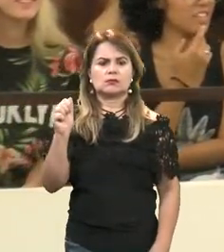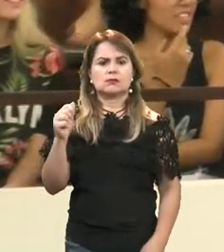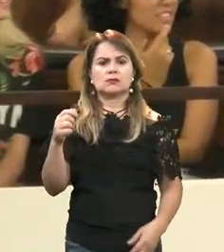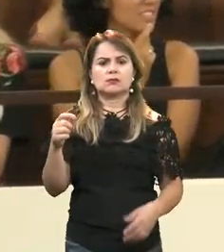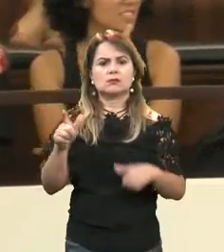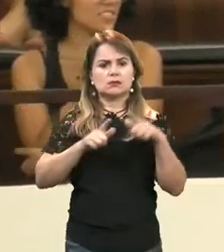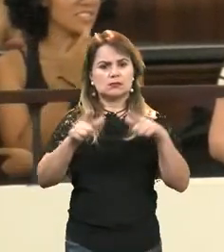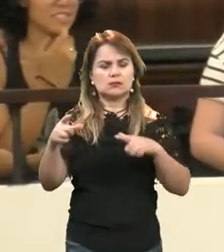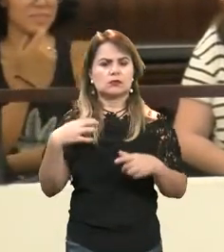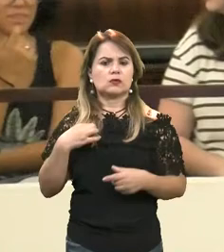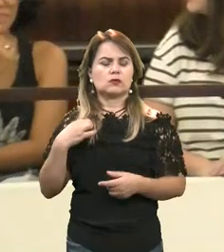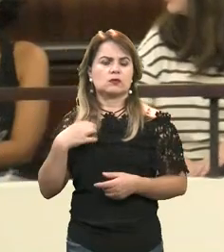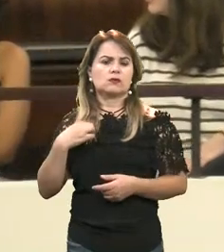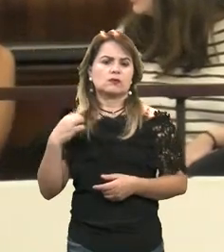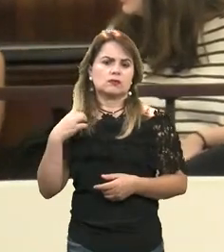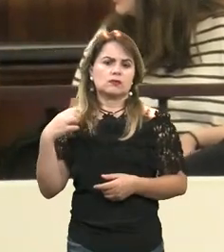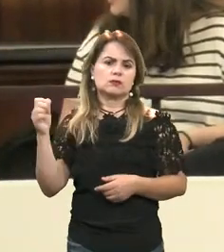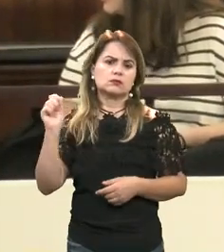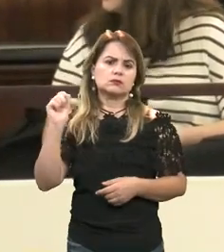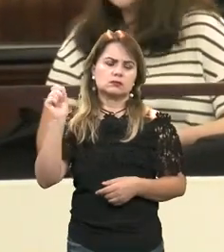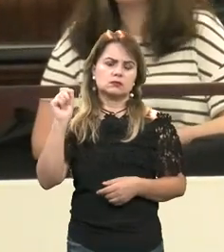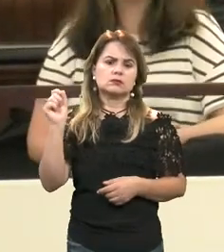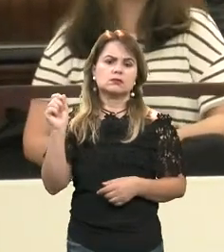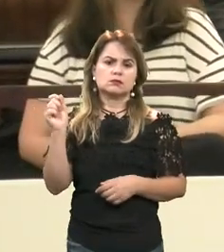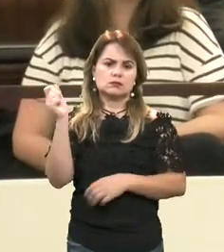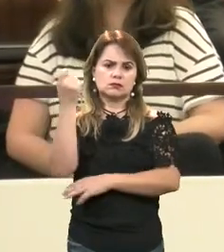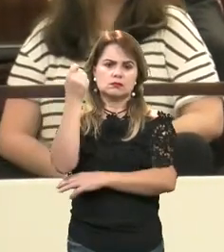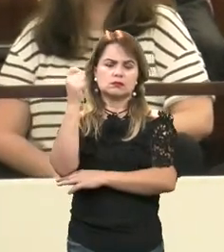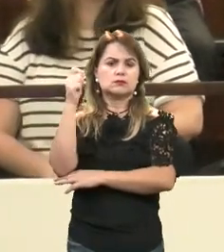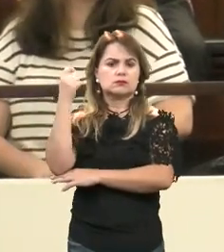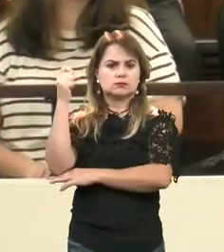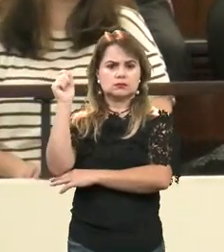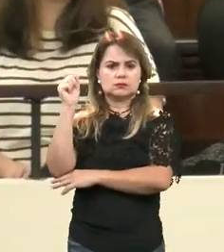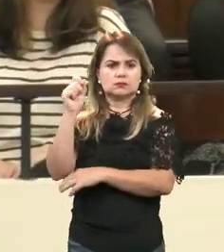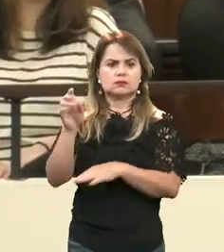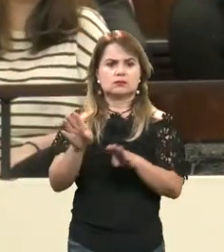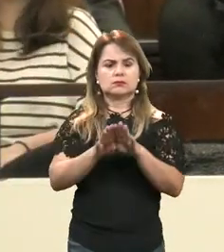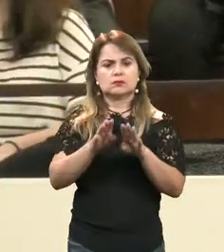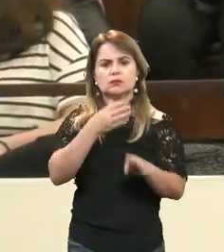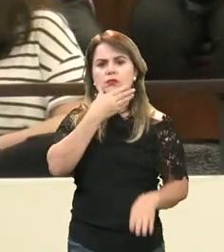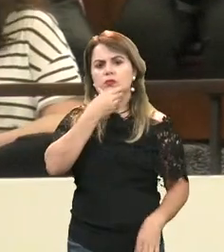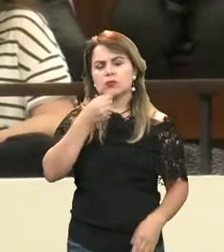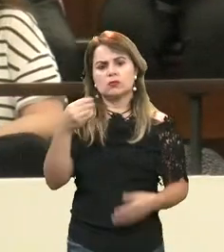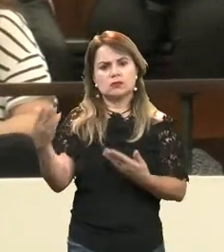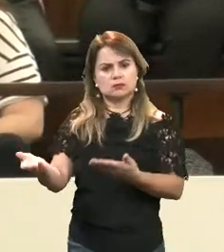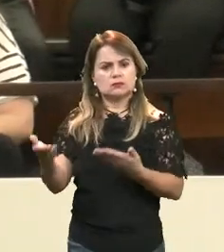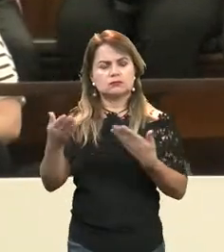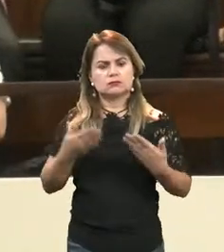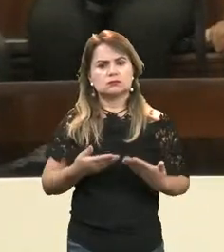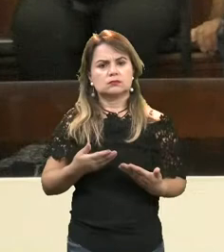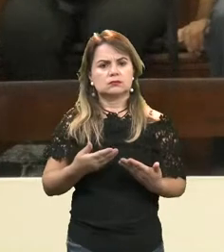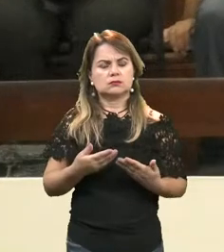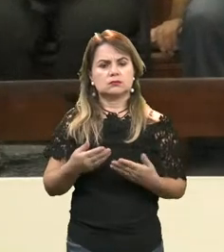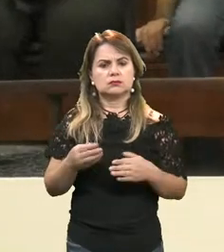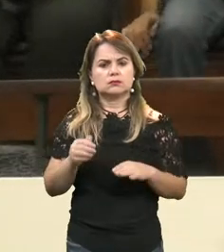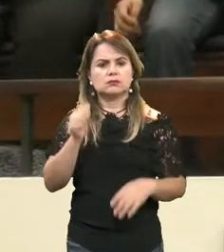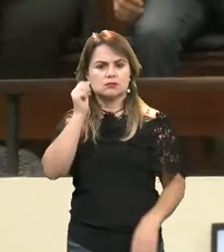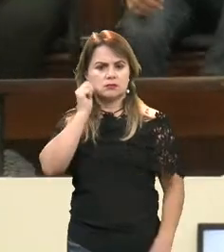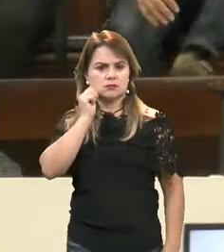da Associação Anjos Guerreiros e da Malele, Vlaudson Garcia Brito, convidado, Natália de